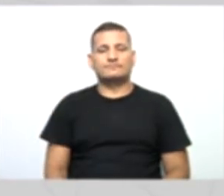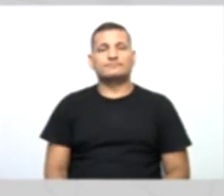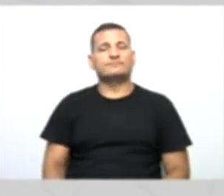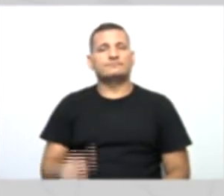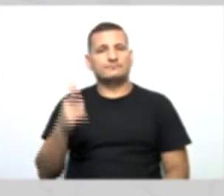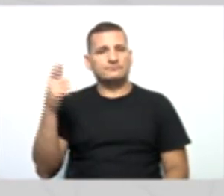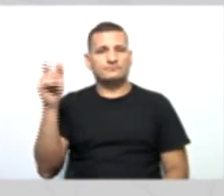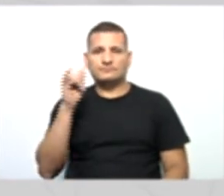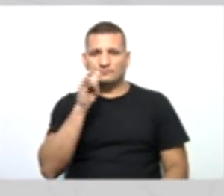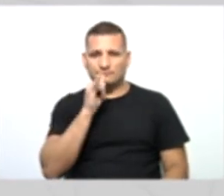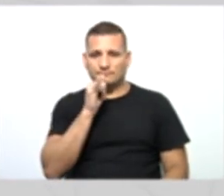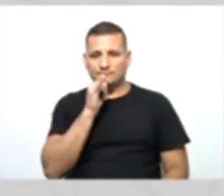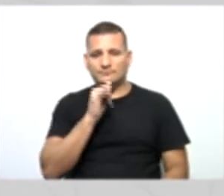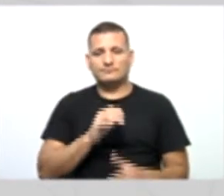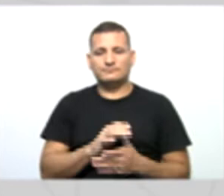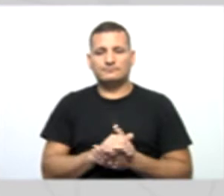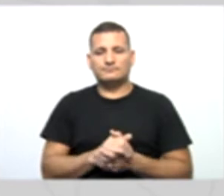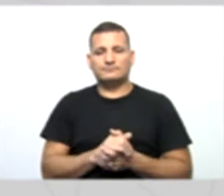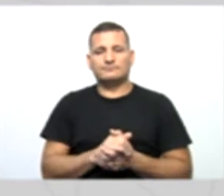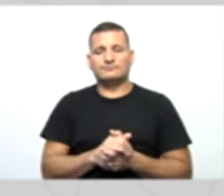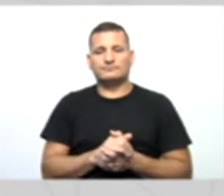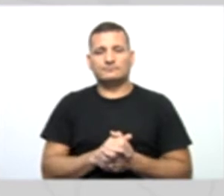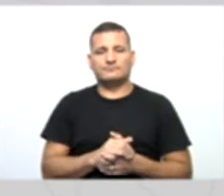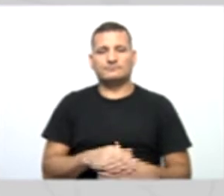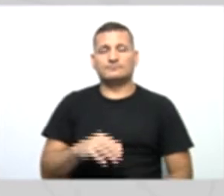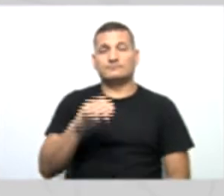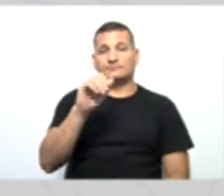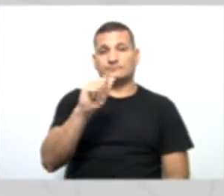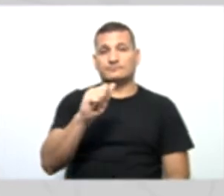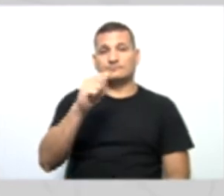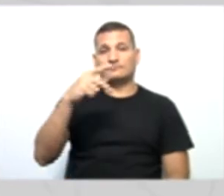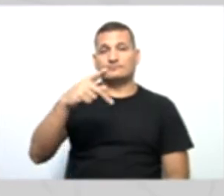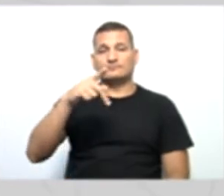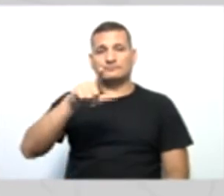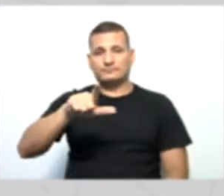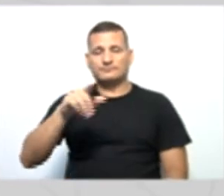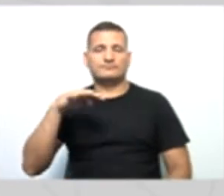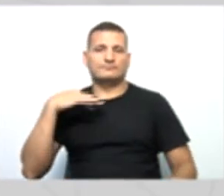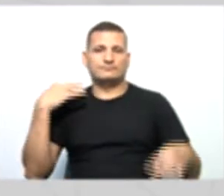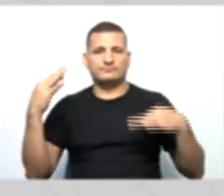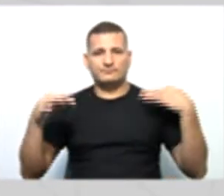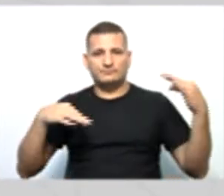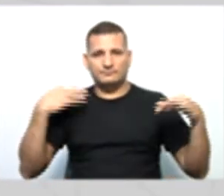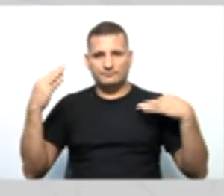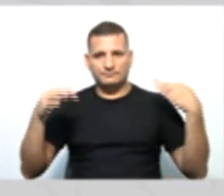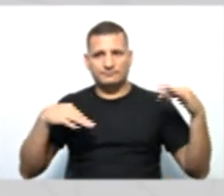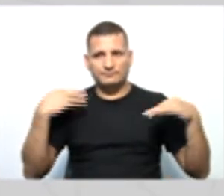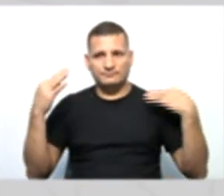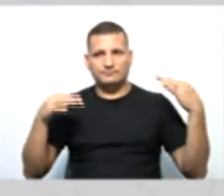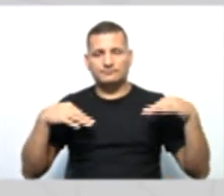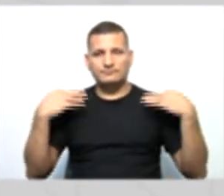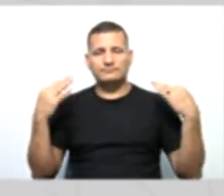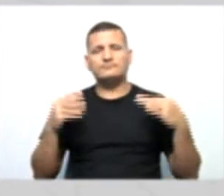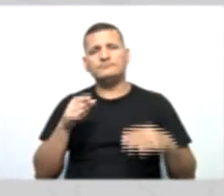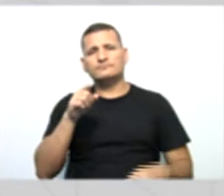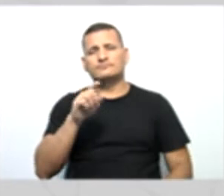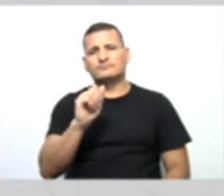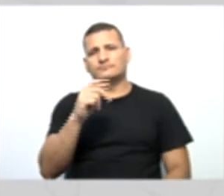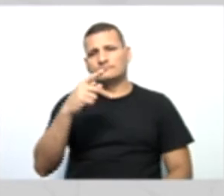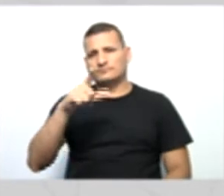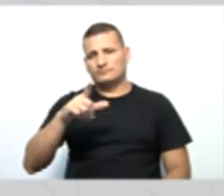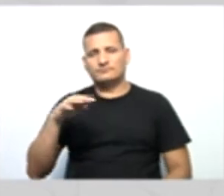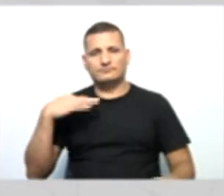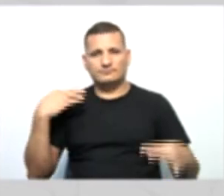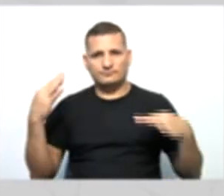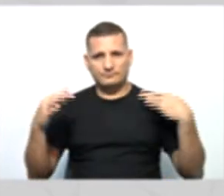Outro exemplo de arranjo produtivo local é o turismo. nesse APL do